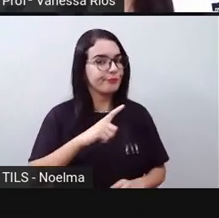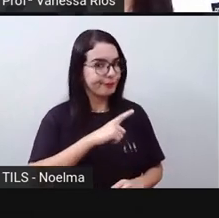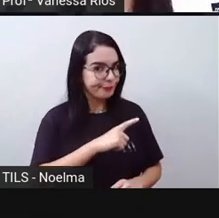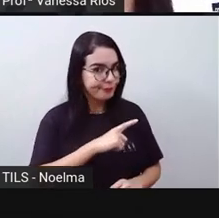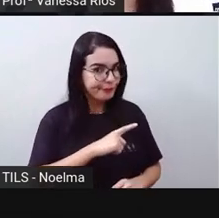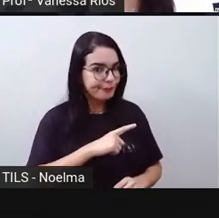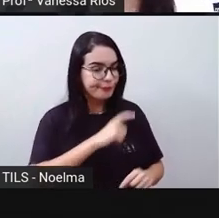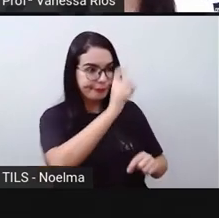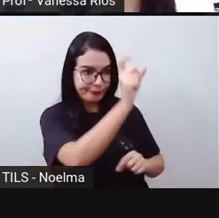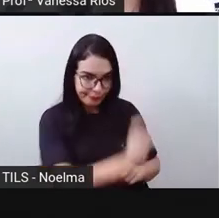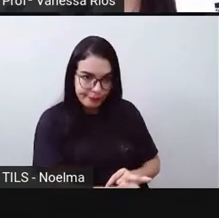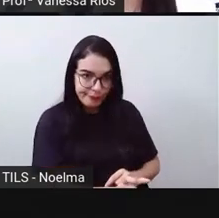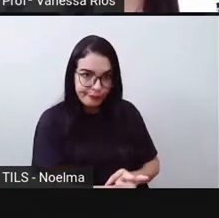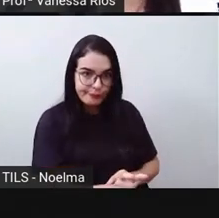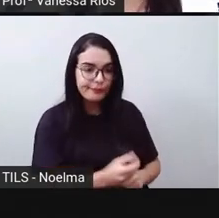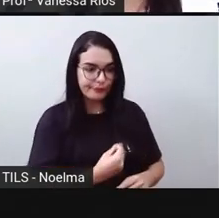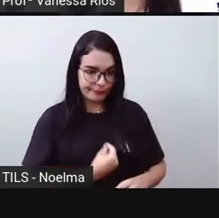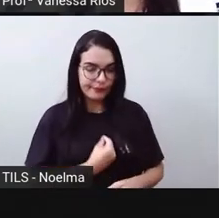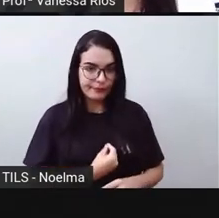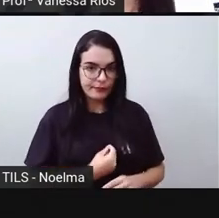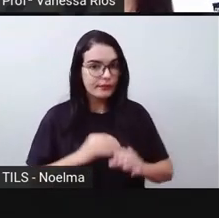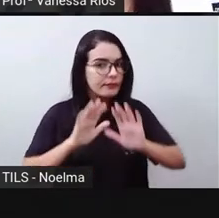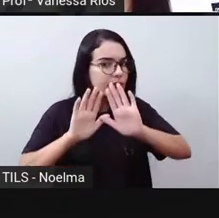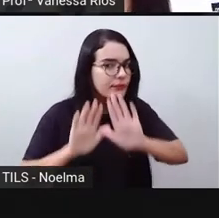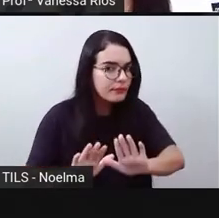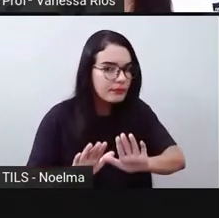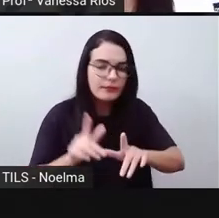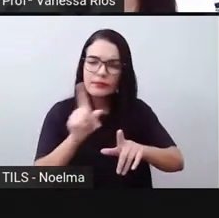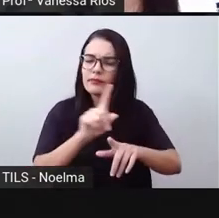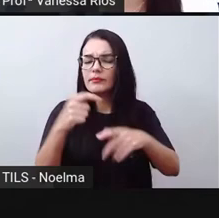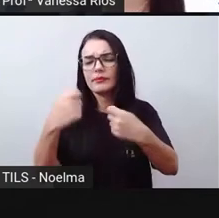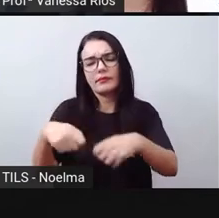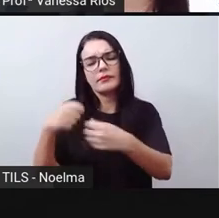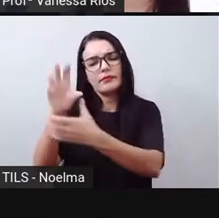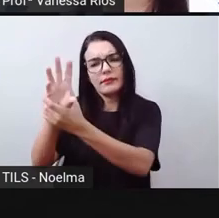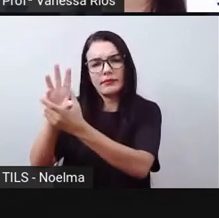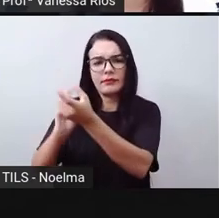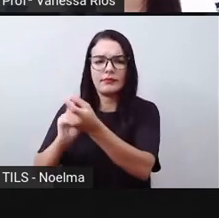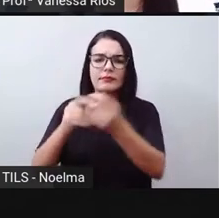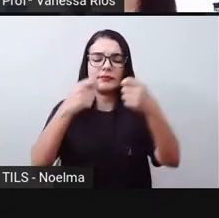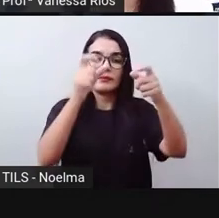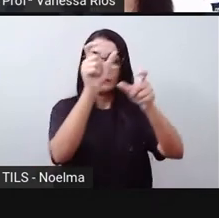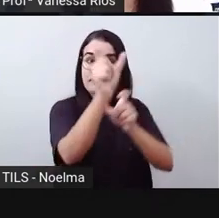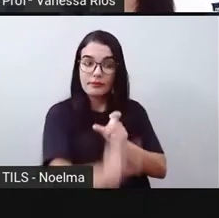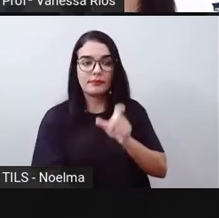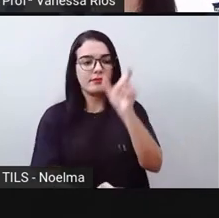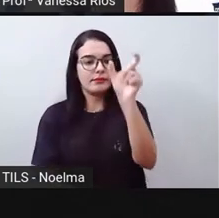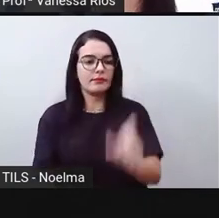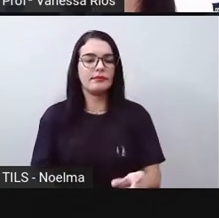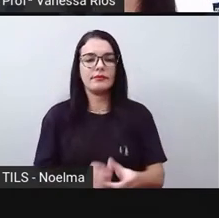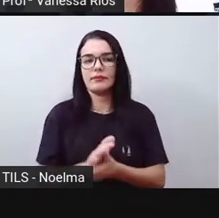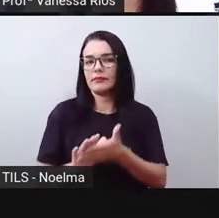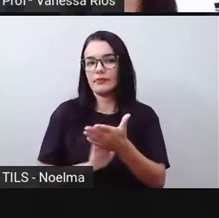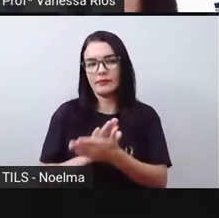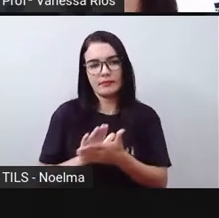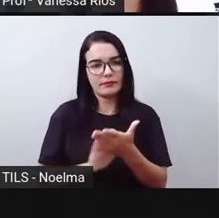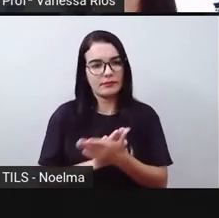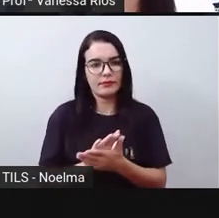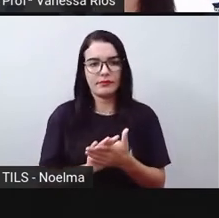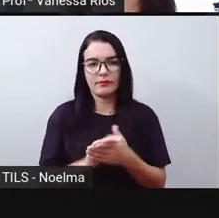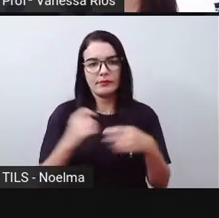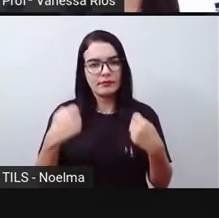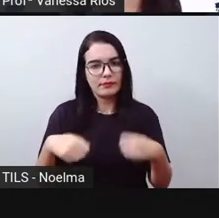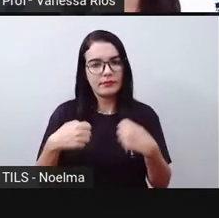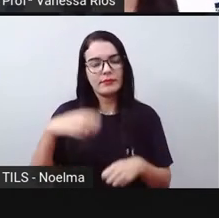precisamos seguir, e que se por acaso nós conhecemos ou vivemos determinadas situações que podem nos